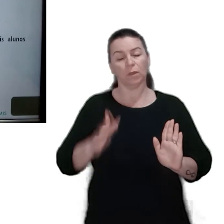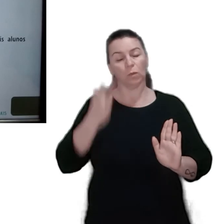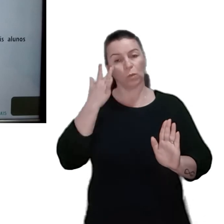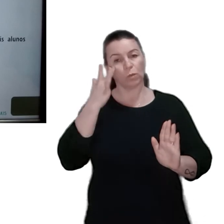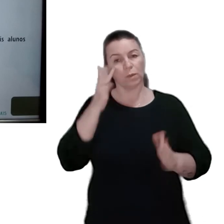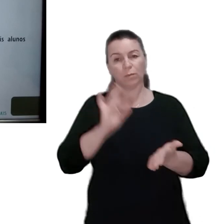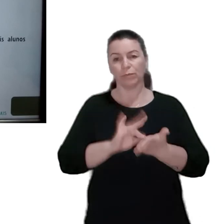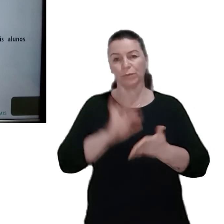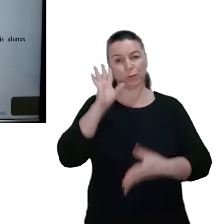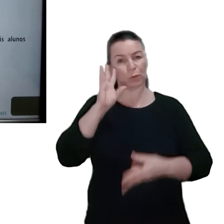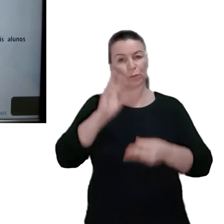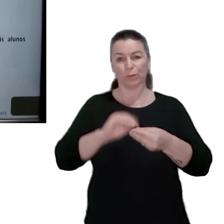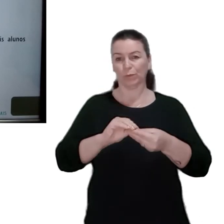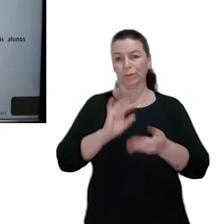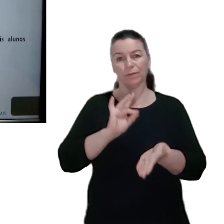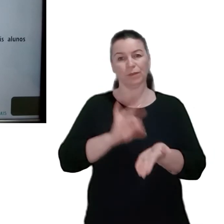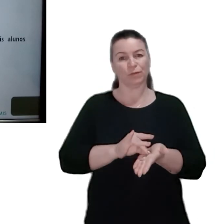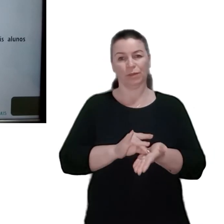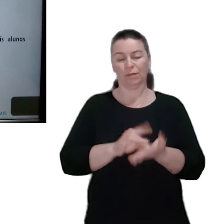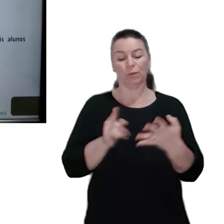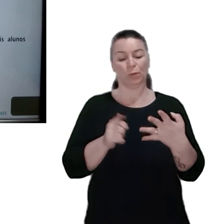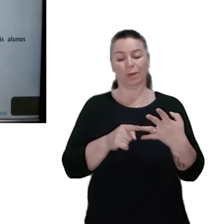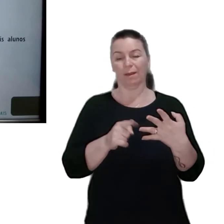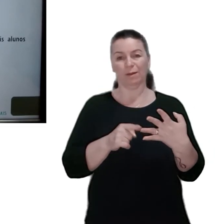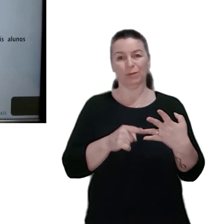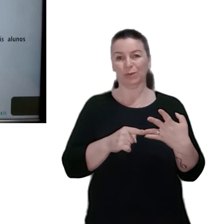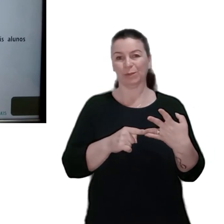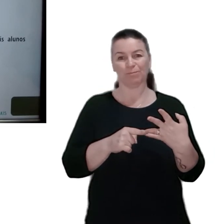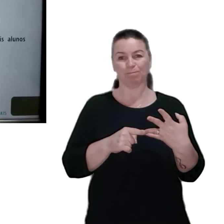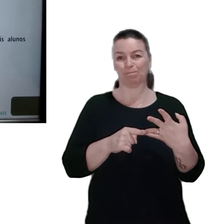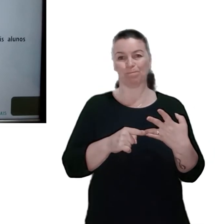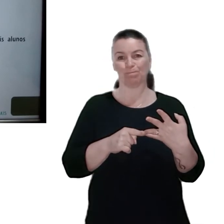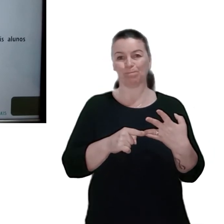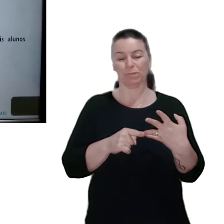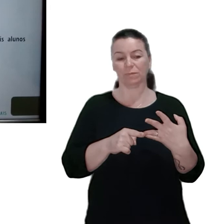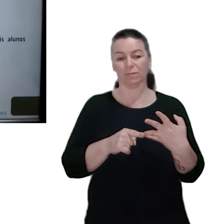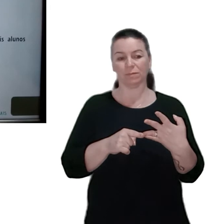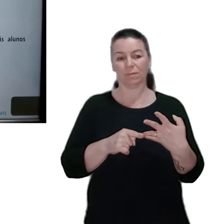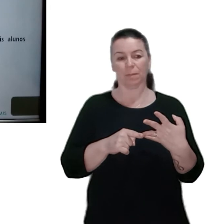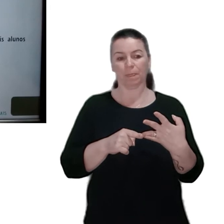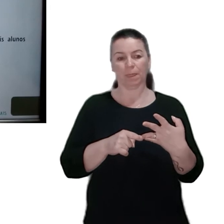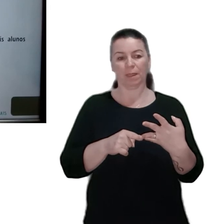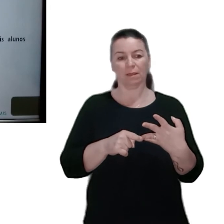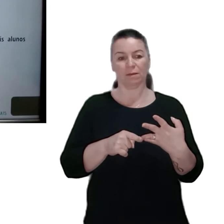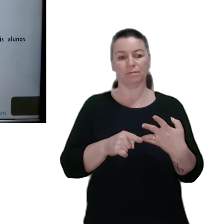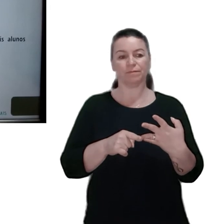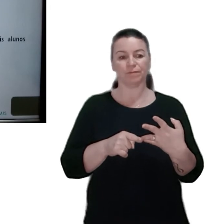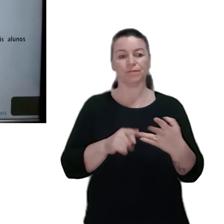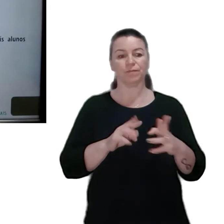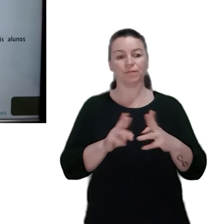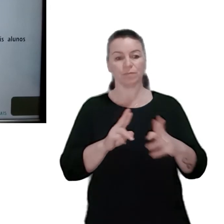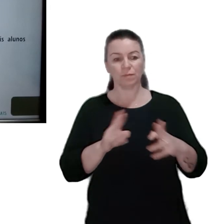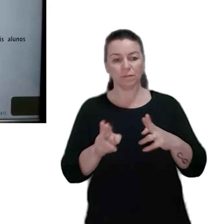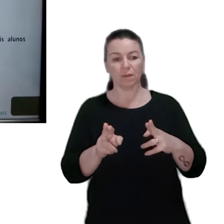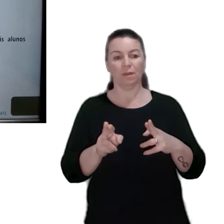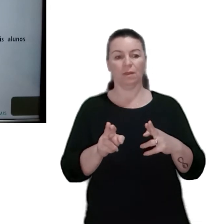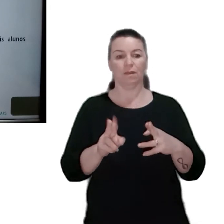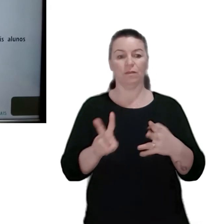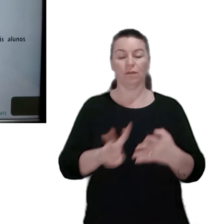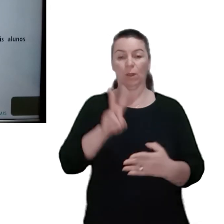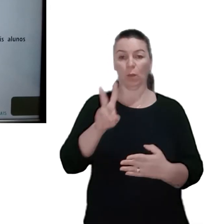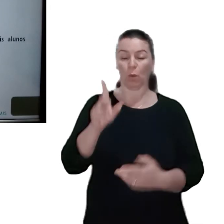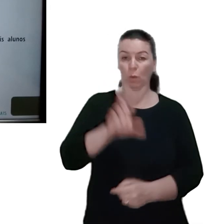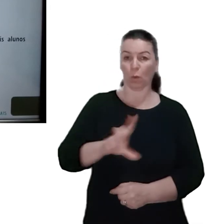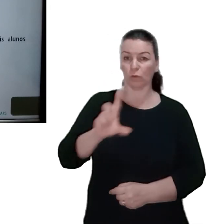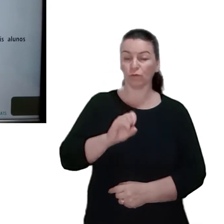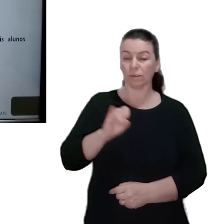temos conclusões efetivas no que diz respeito a Carlos e Daniela, na relação de valor lógico, ou seja, se